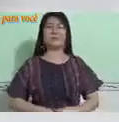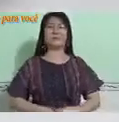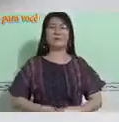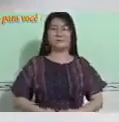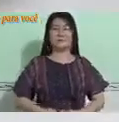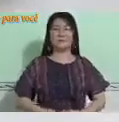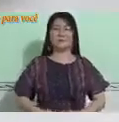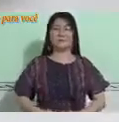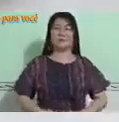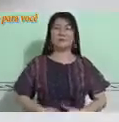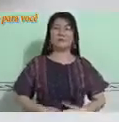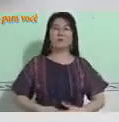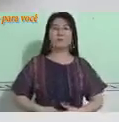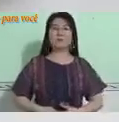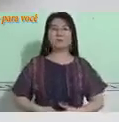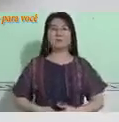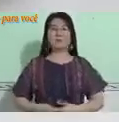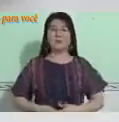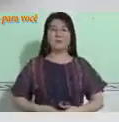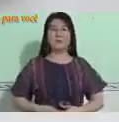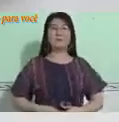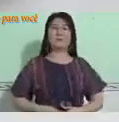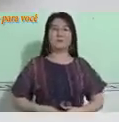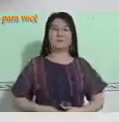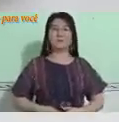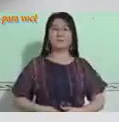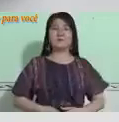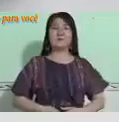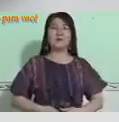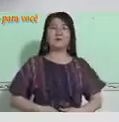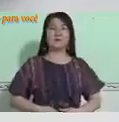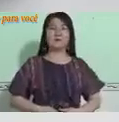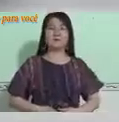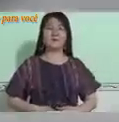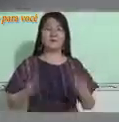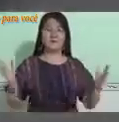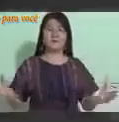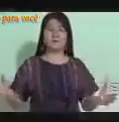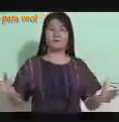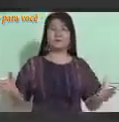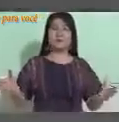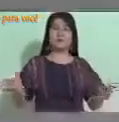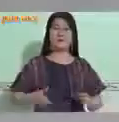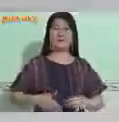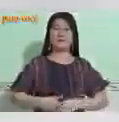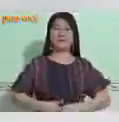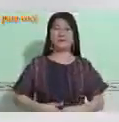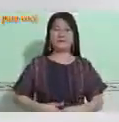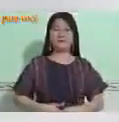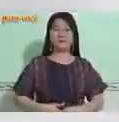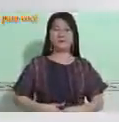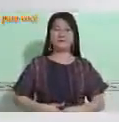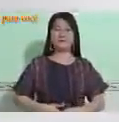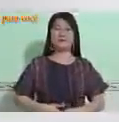Este método funciona facilitando a entrada de oxigênio pelas vias aéreas devido a uma pressão de ar, que é aplicada como